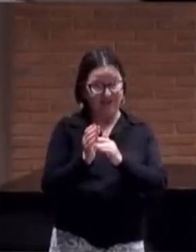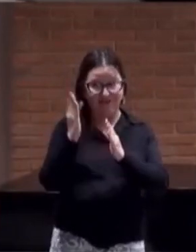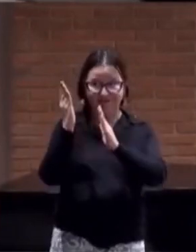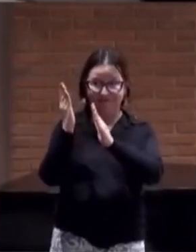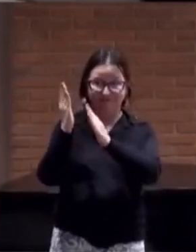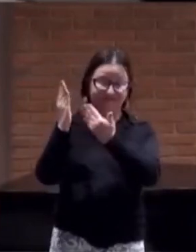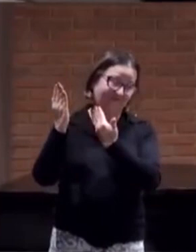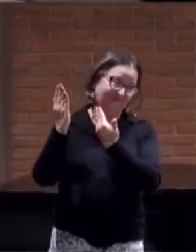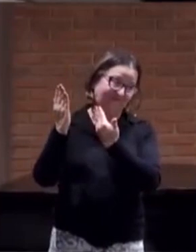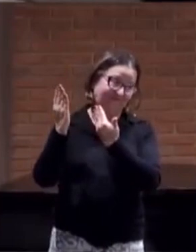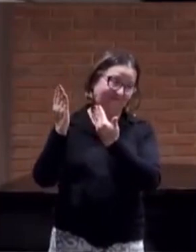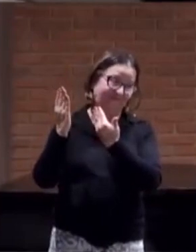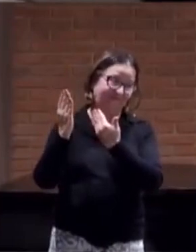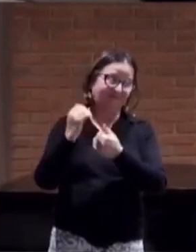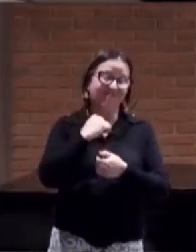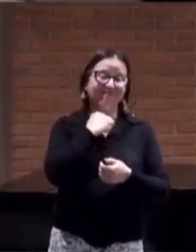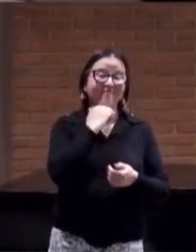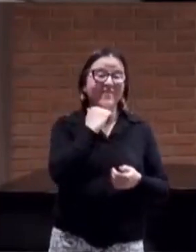Nenhum de nós.